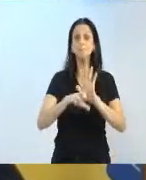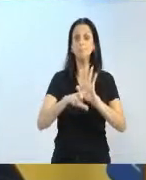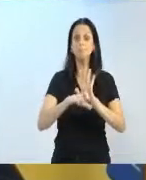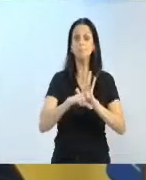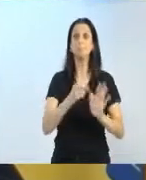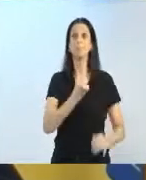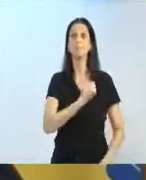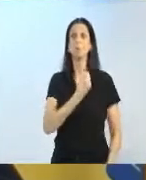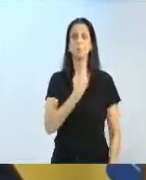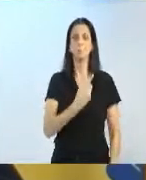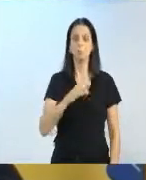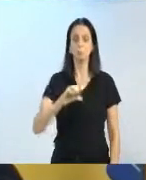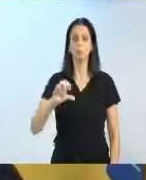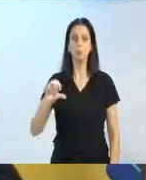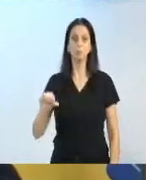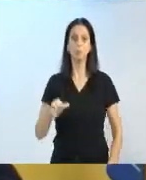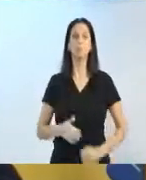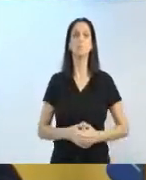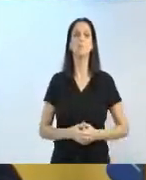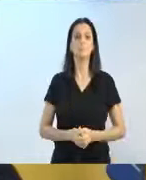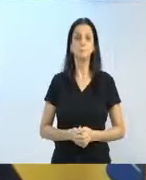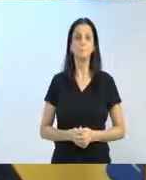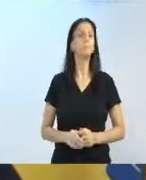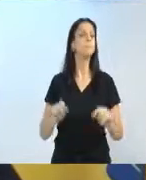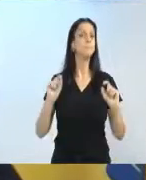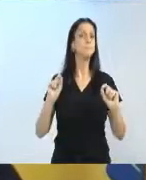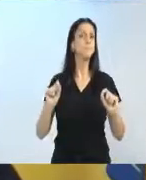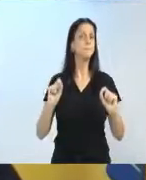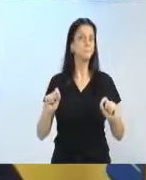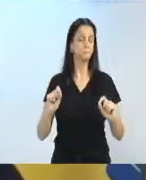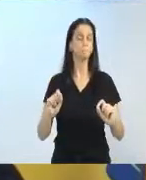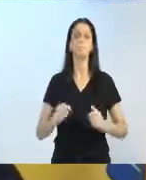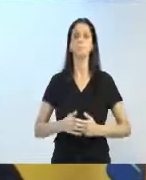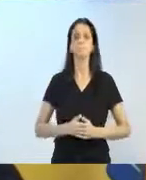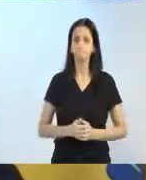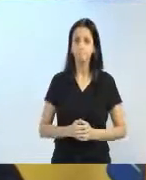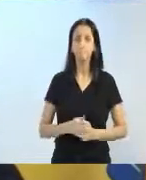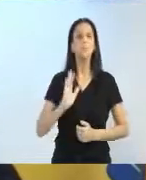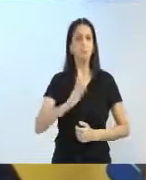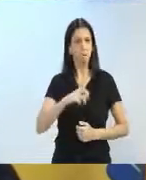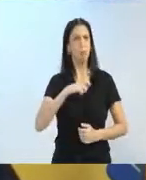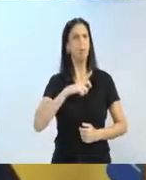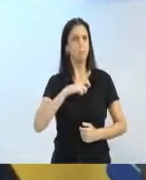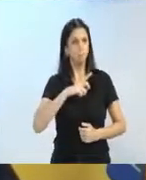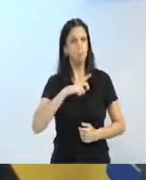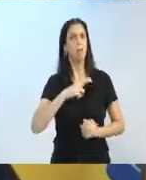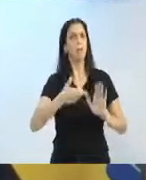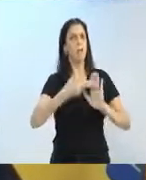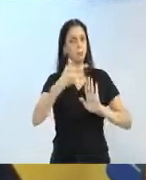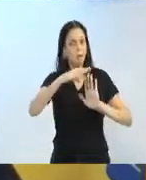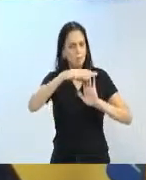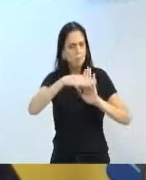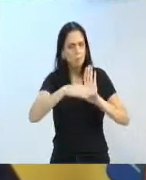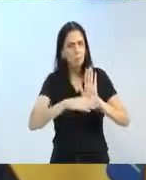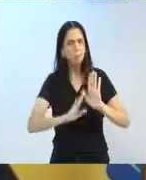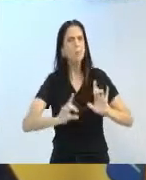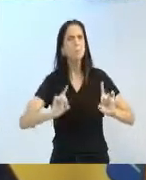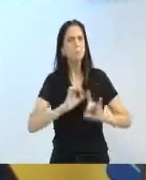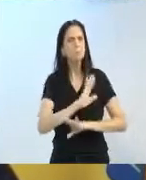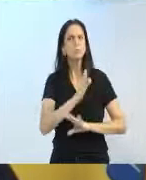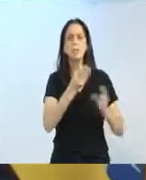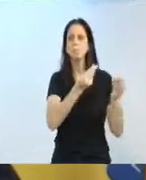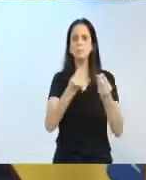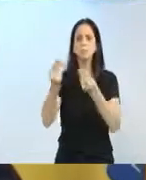número 199, né, em que nós temos toda a regulamentação para fazer isso. Já foi encaminhado ao